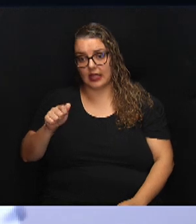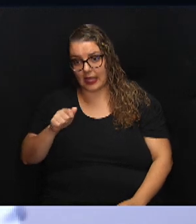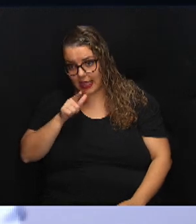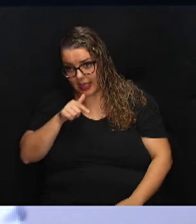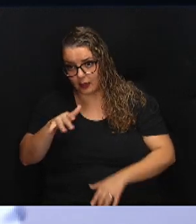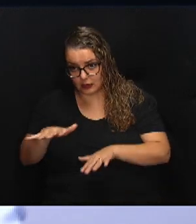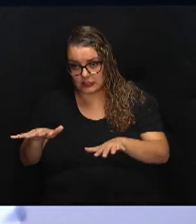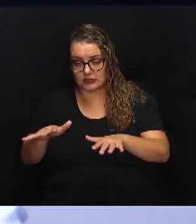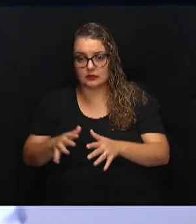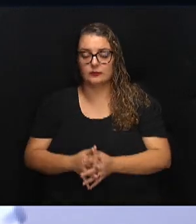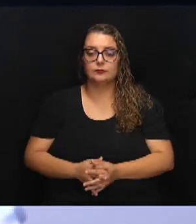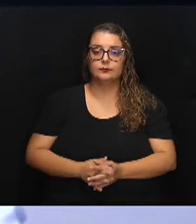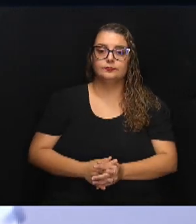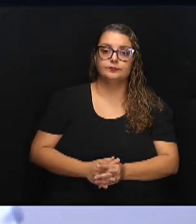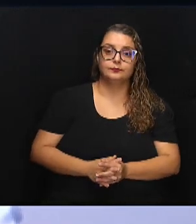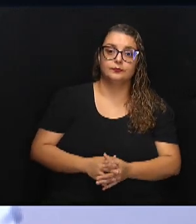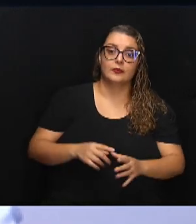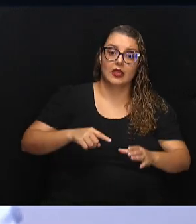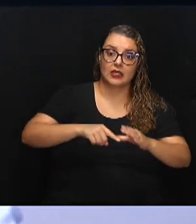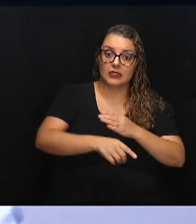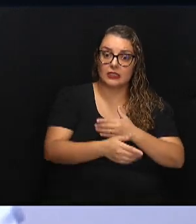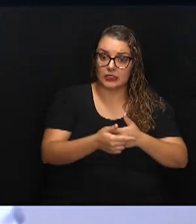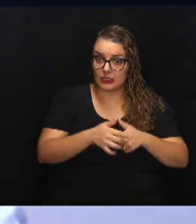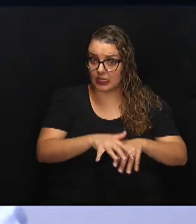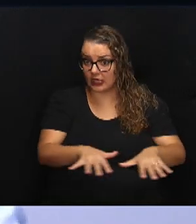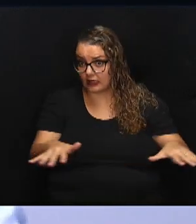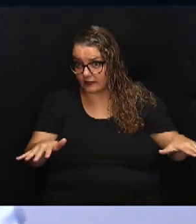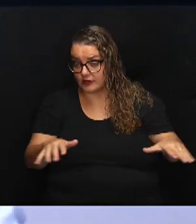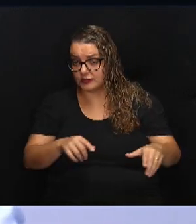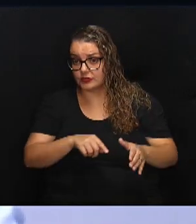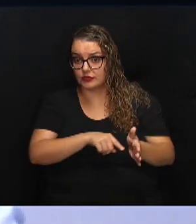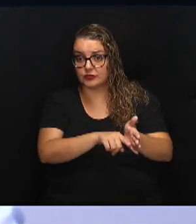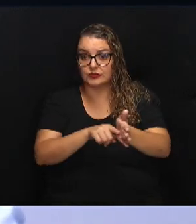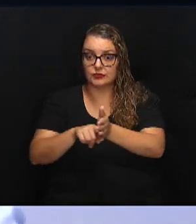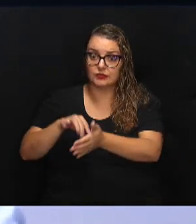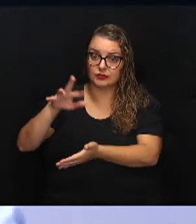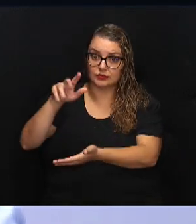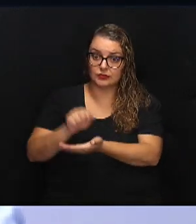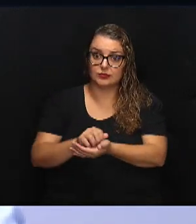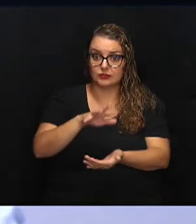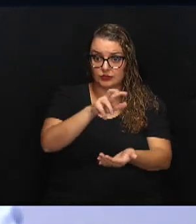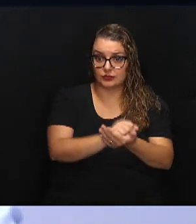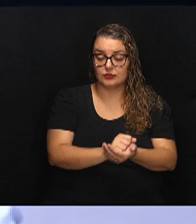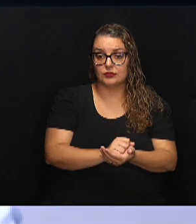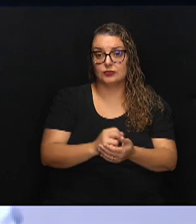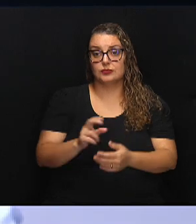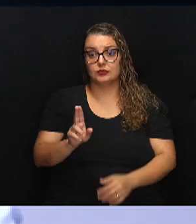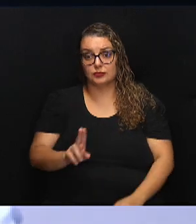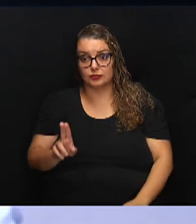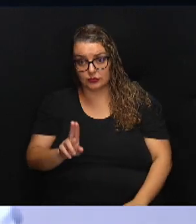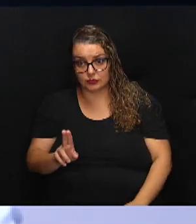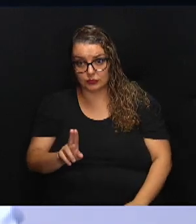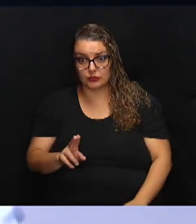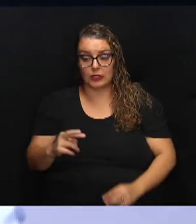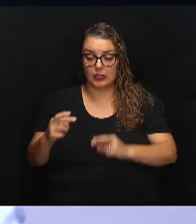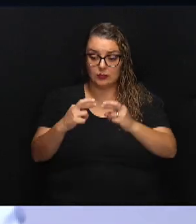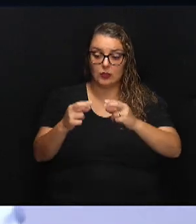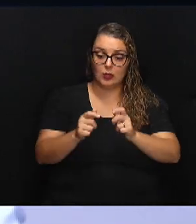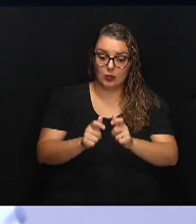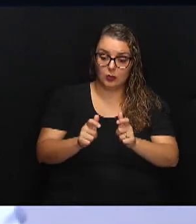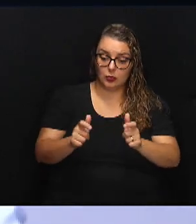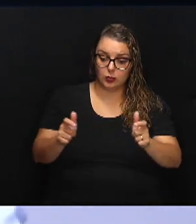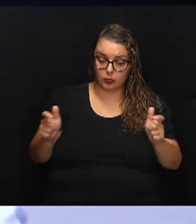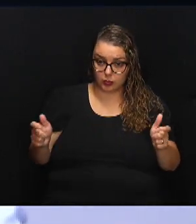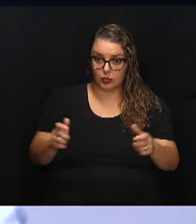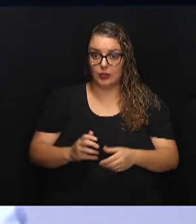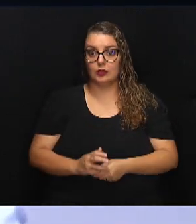que avançou na análise do cadastro dos usos. Então, a fiscalização vem aumentando e